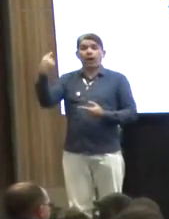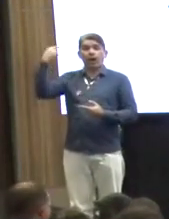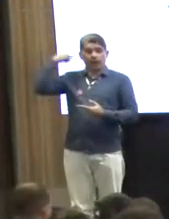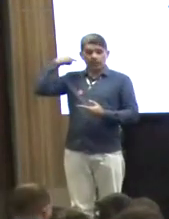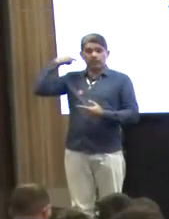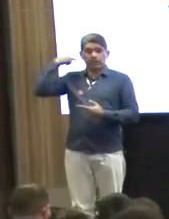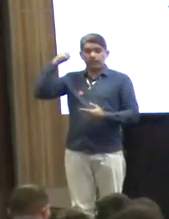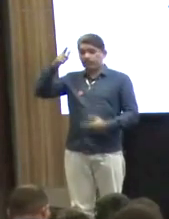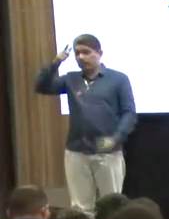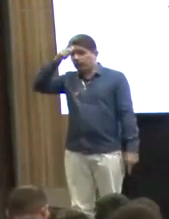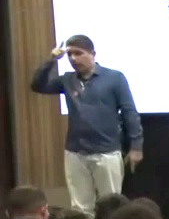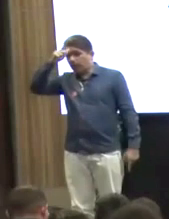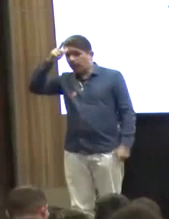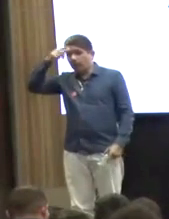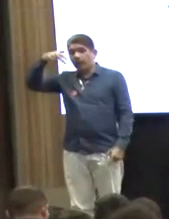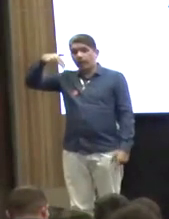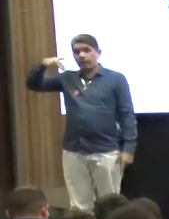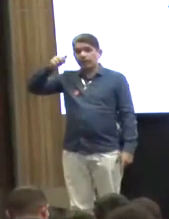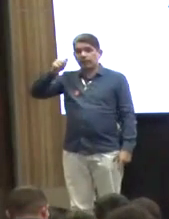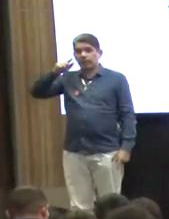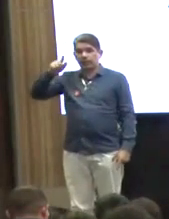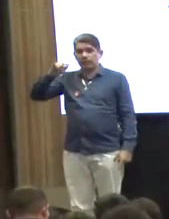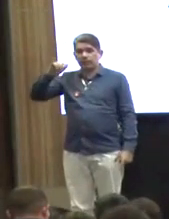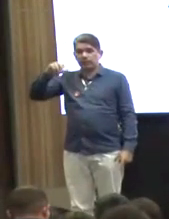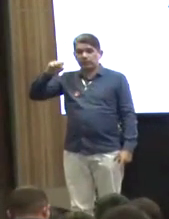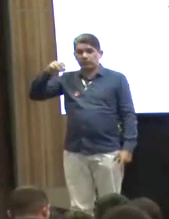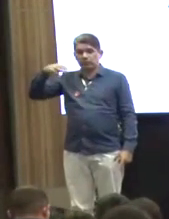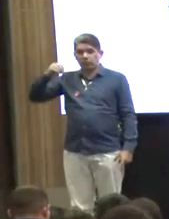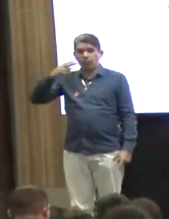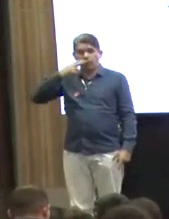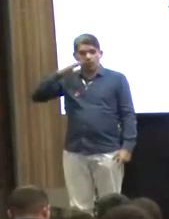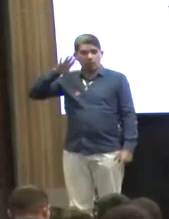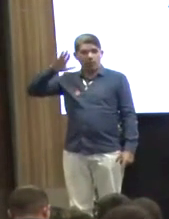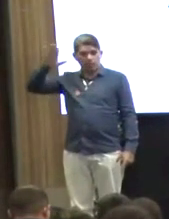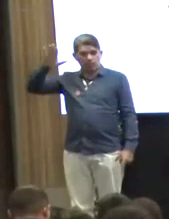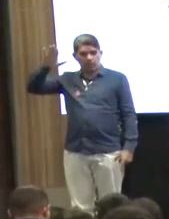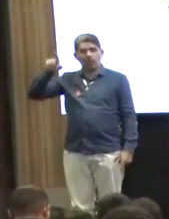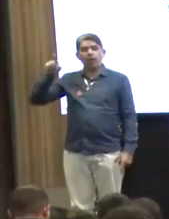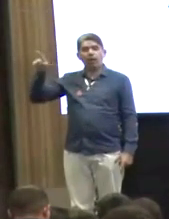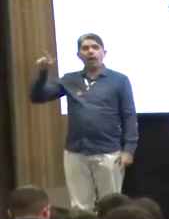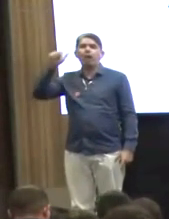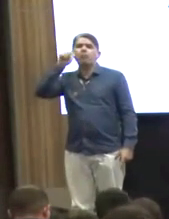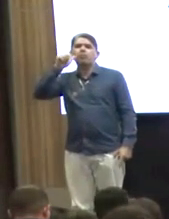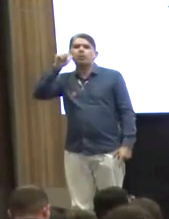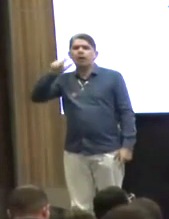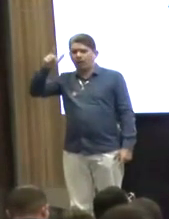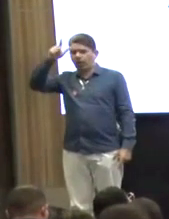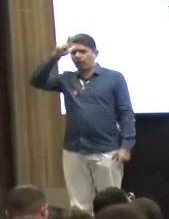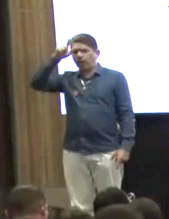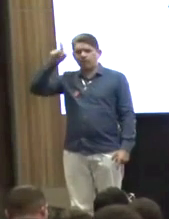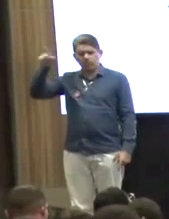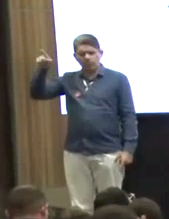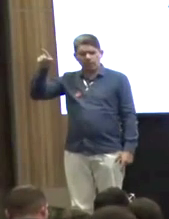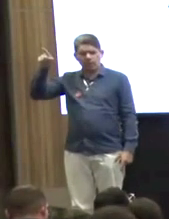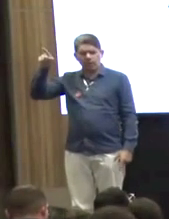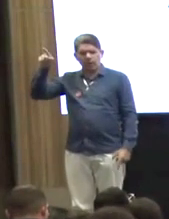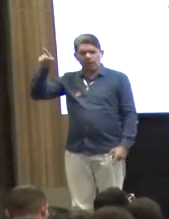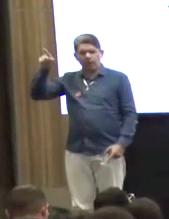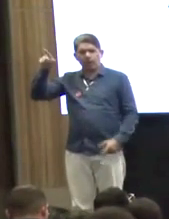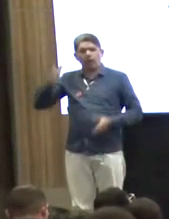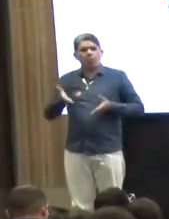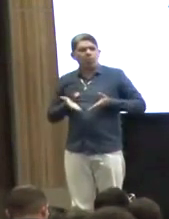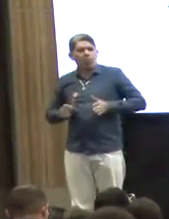perseguiam judeus, homossexuais, a lista é longa, não é? A mulher ariana alemã era transformada, né, na reprodutora da